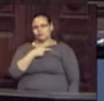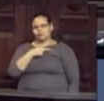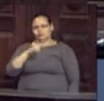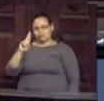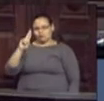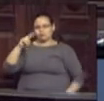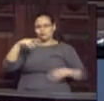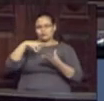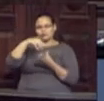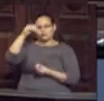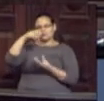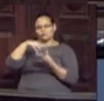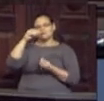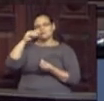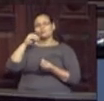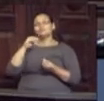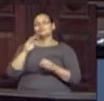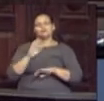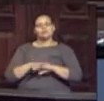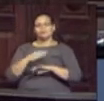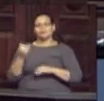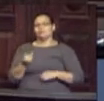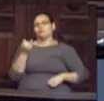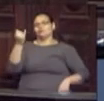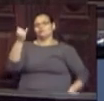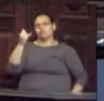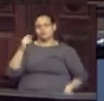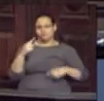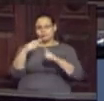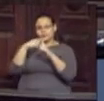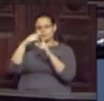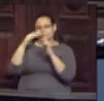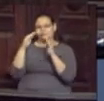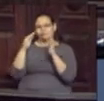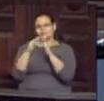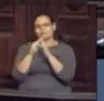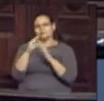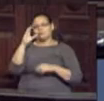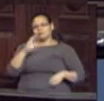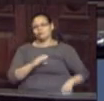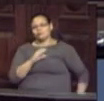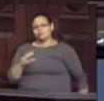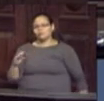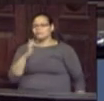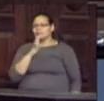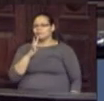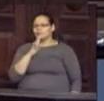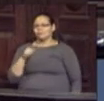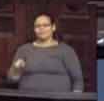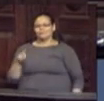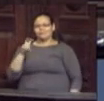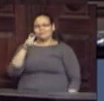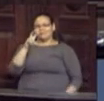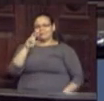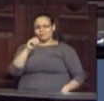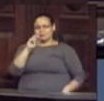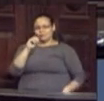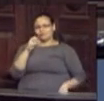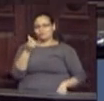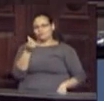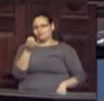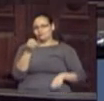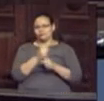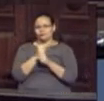espiritual, dos mais importantes que a Igreja Católica brasileira conheceu nos últimos 50, 60